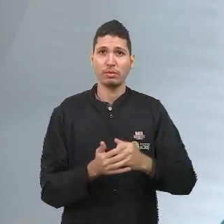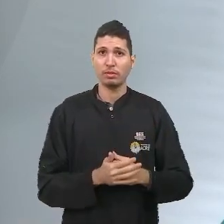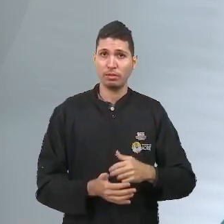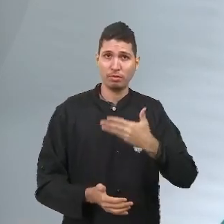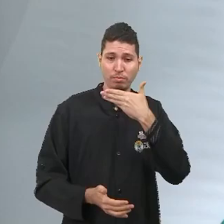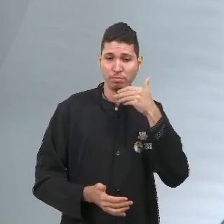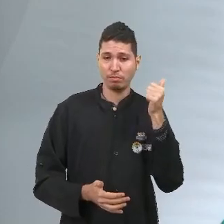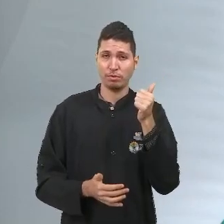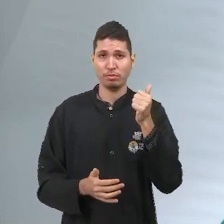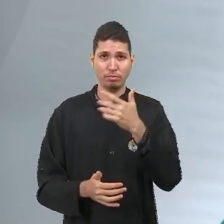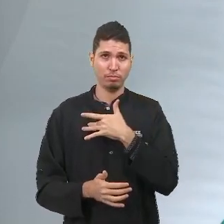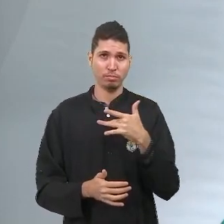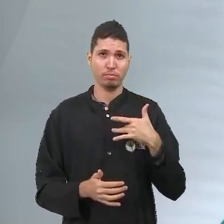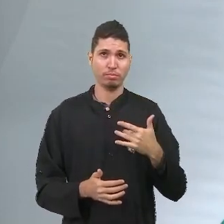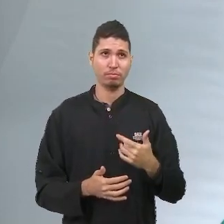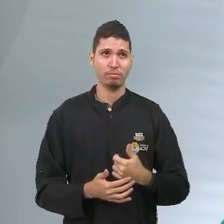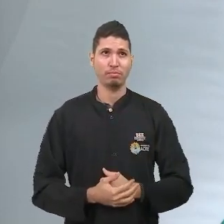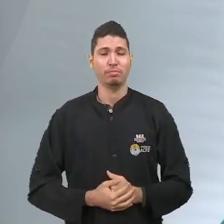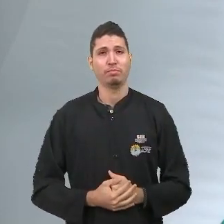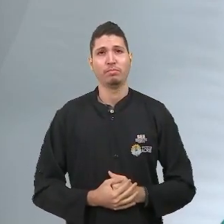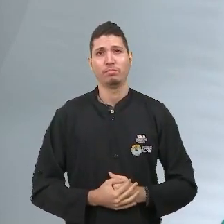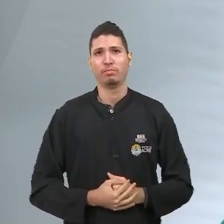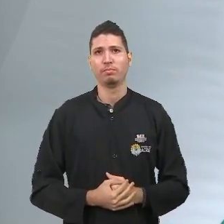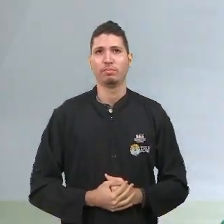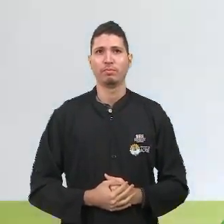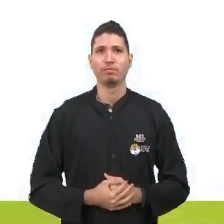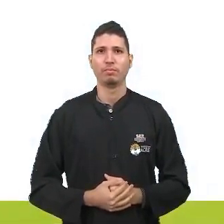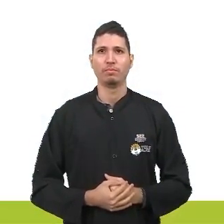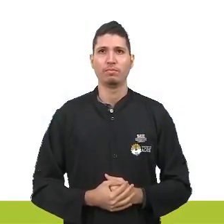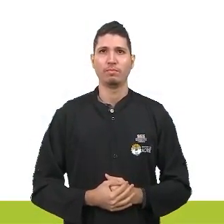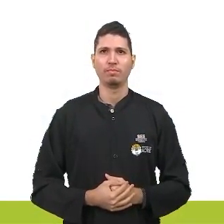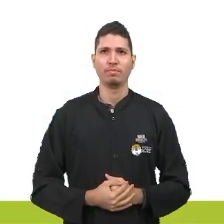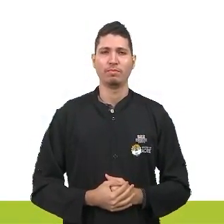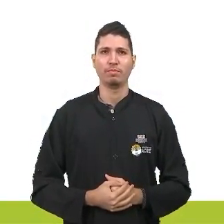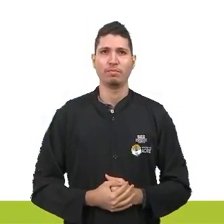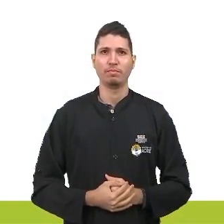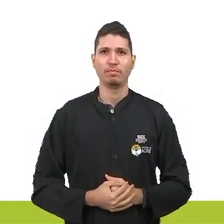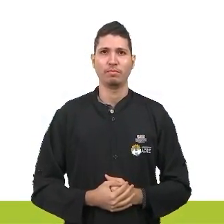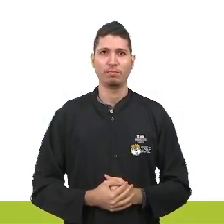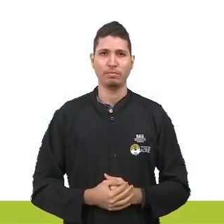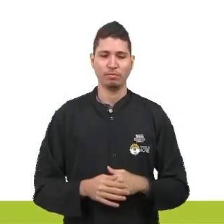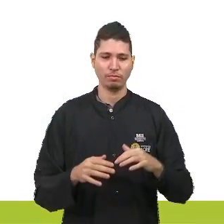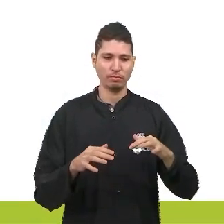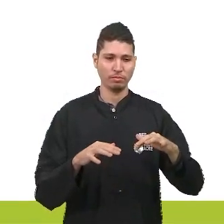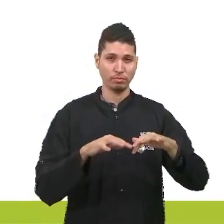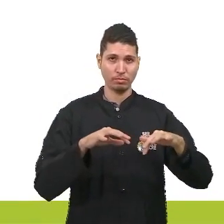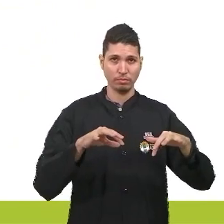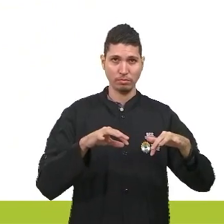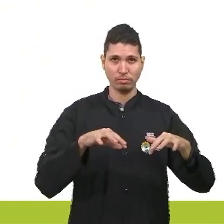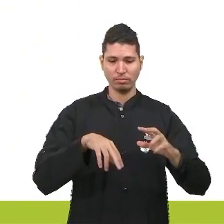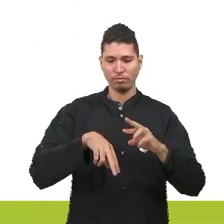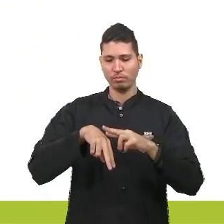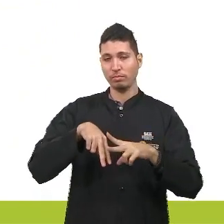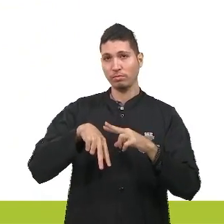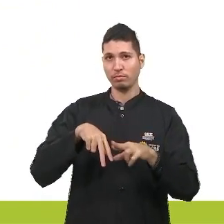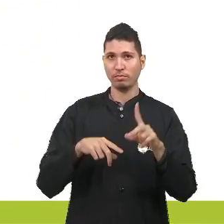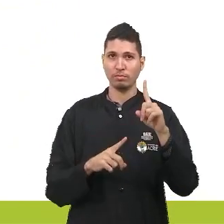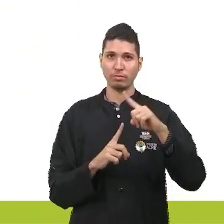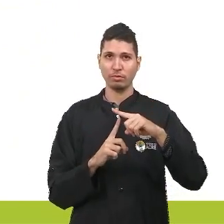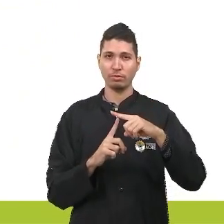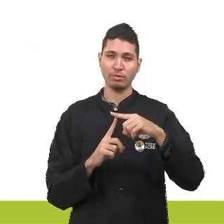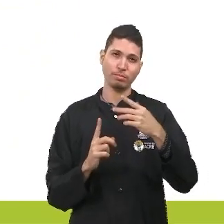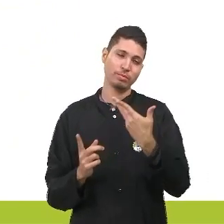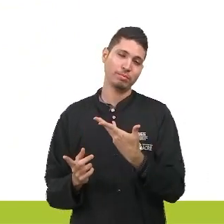melhor saúde, tá? Divisão por gênero. Predominantemente no Brasil, né? Nós temos